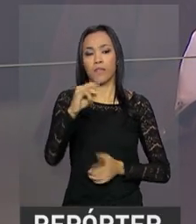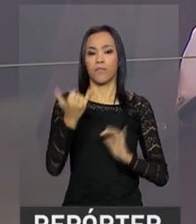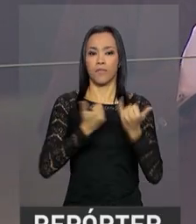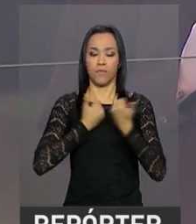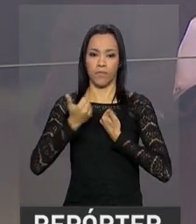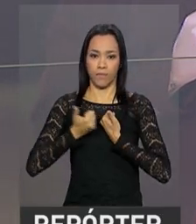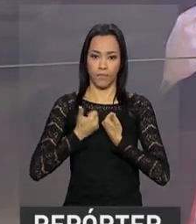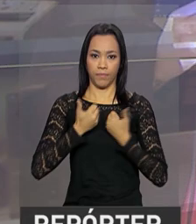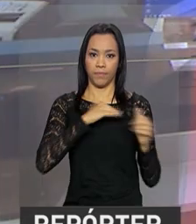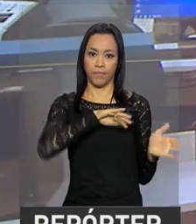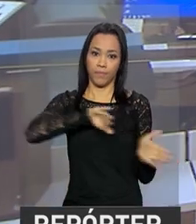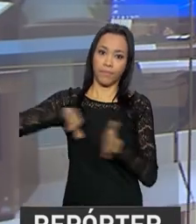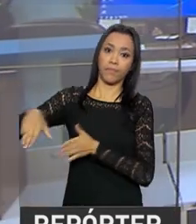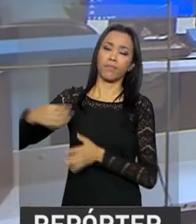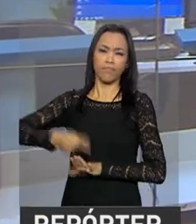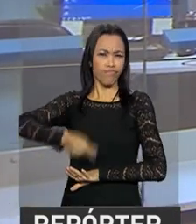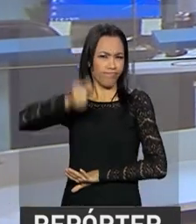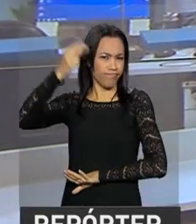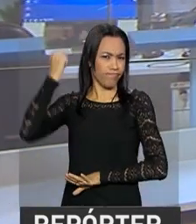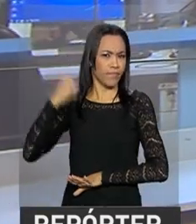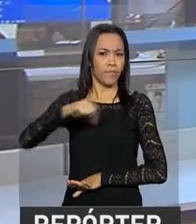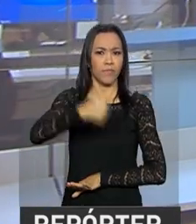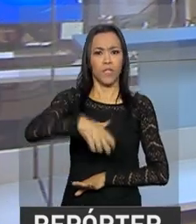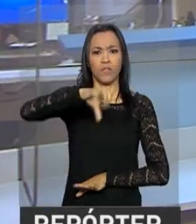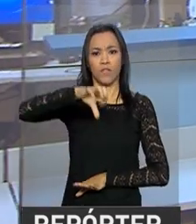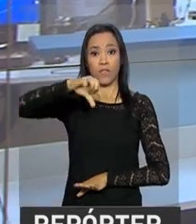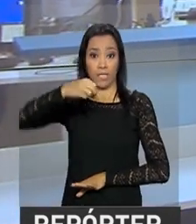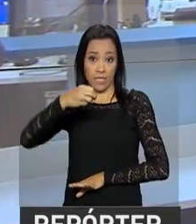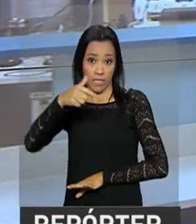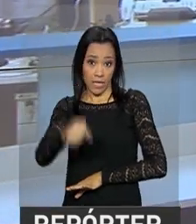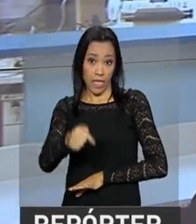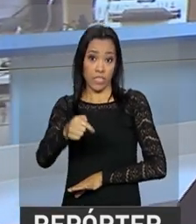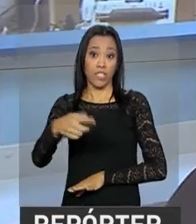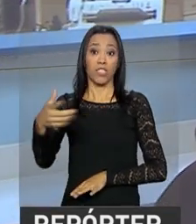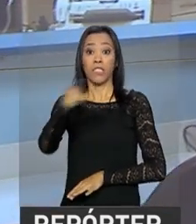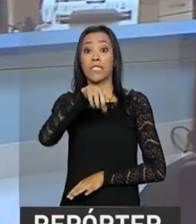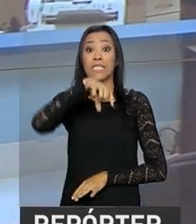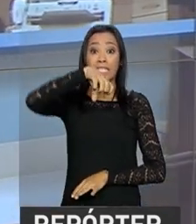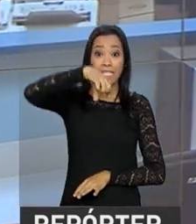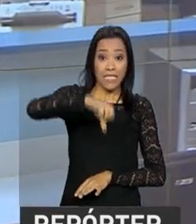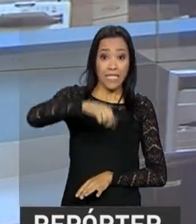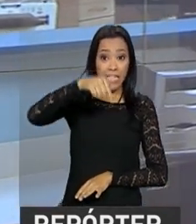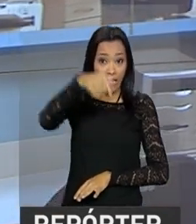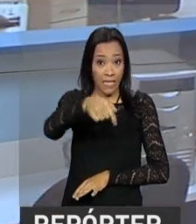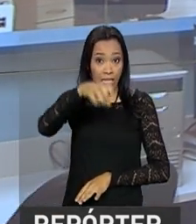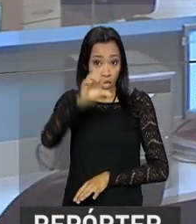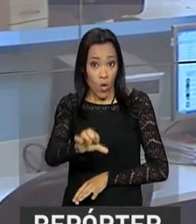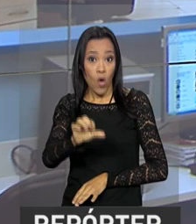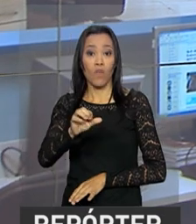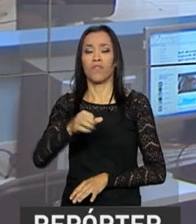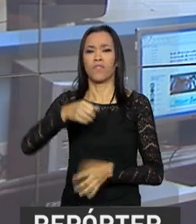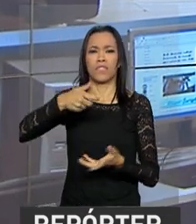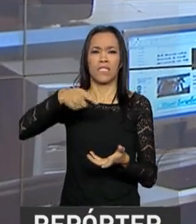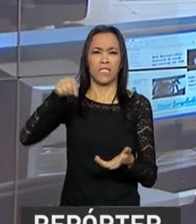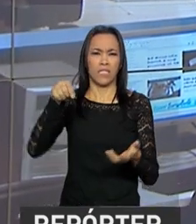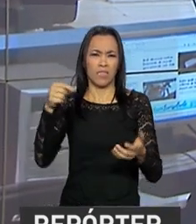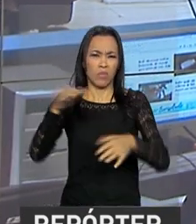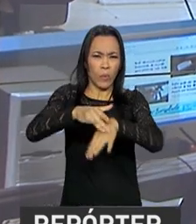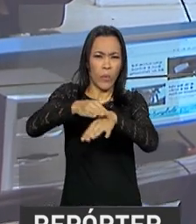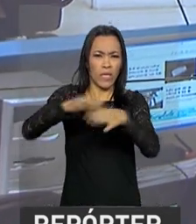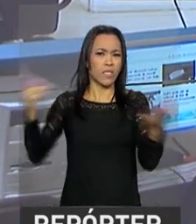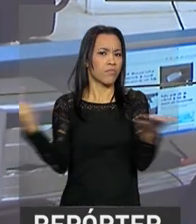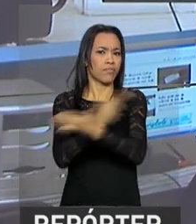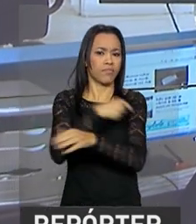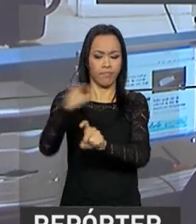informações. Desde 1997, 79 tipos de pragas agrícolas foram impedidos de entrar no Brasil.